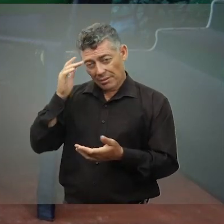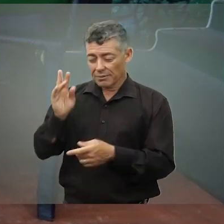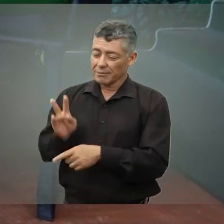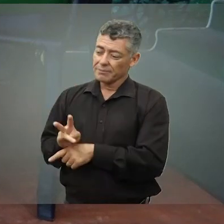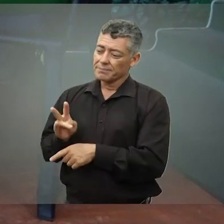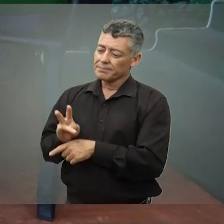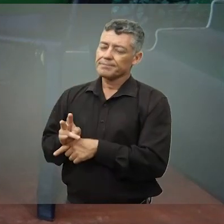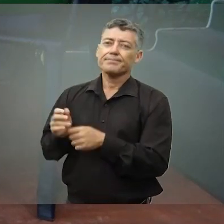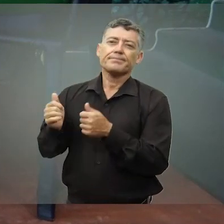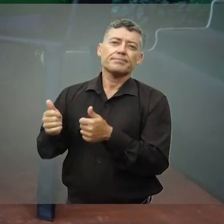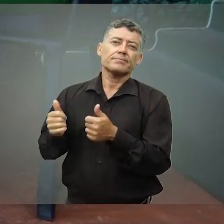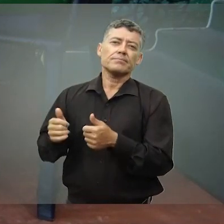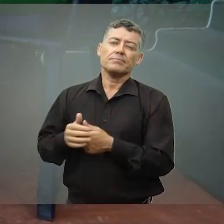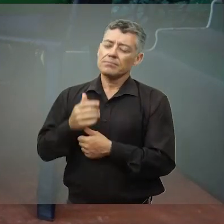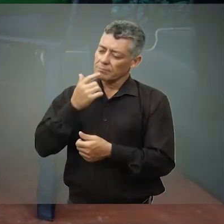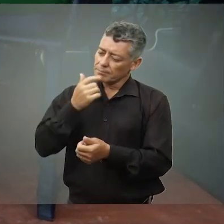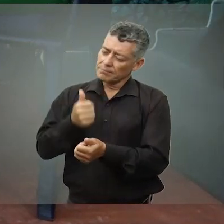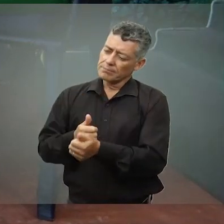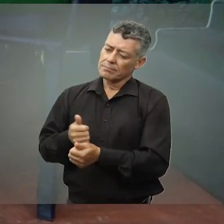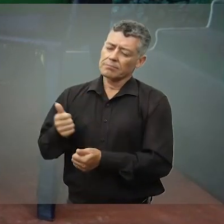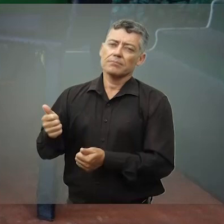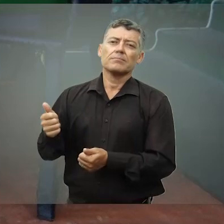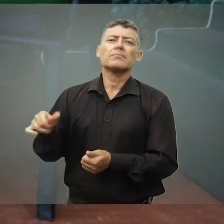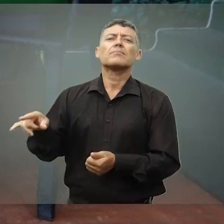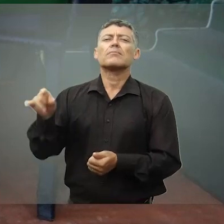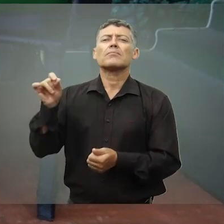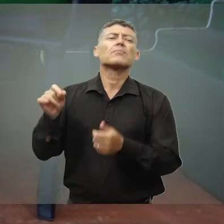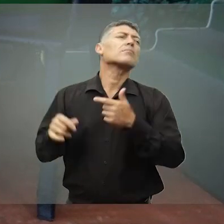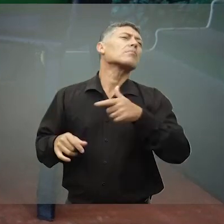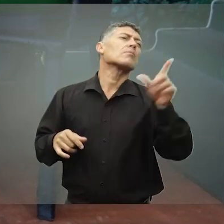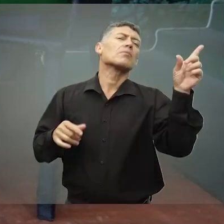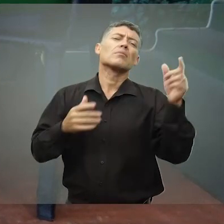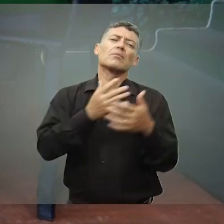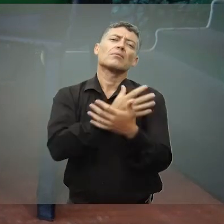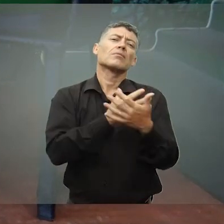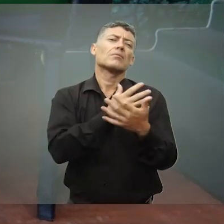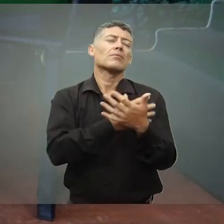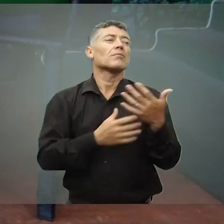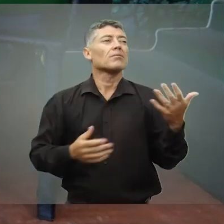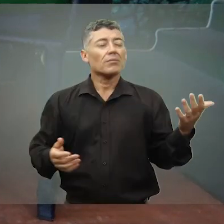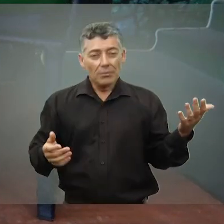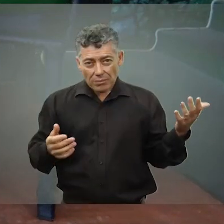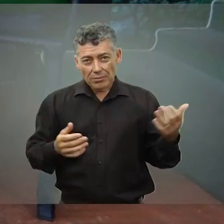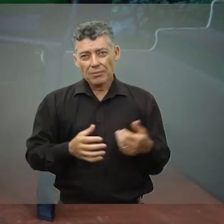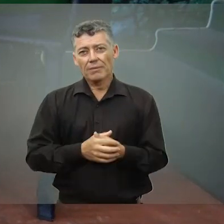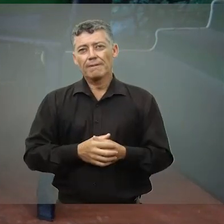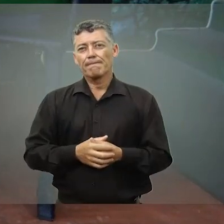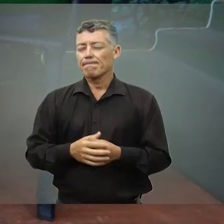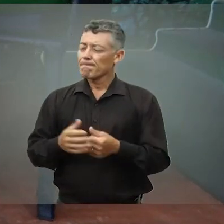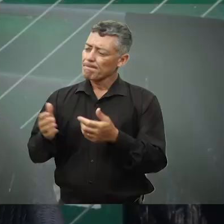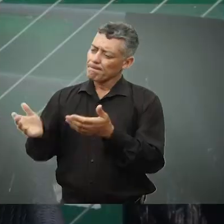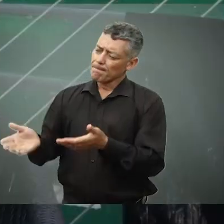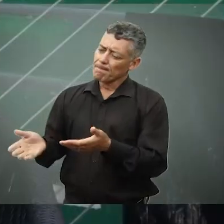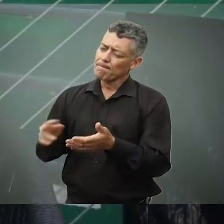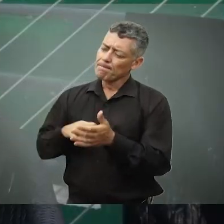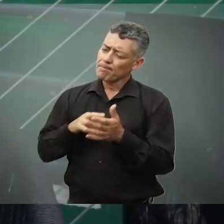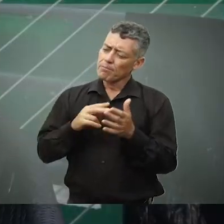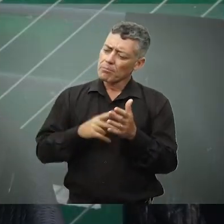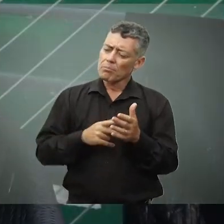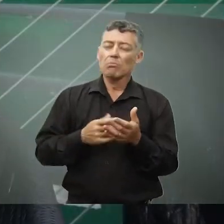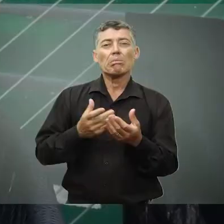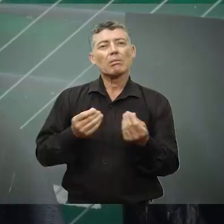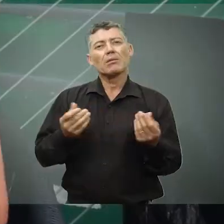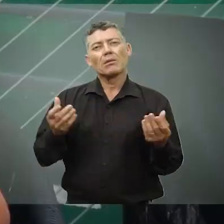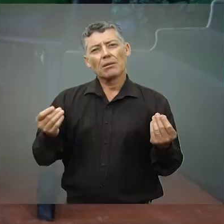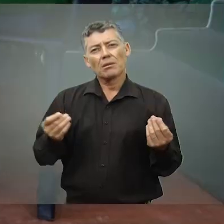muito, né? Isso. A aproximar. Serginho, vamos escolher outra música. Eu queria que você agora escolhesse, né? Aquela música que para você também significa muito para